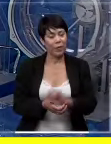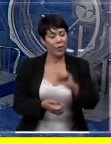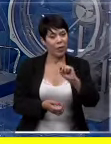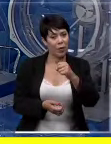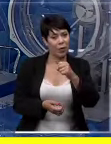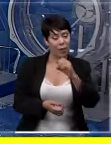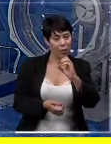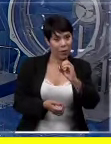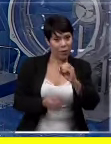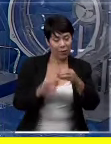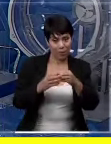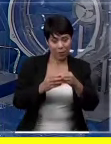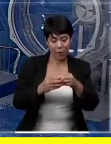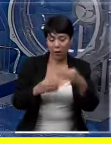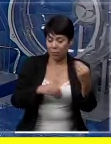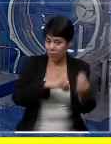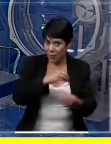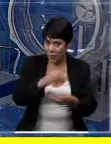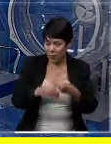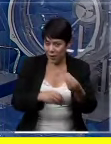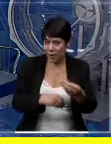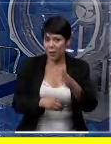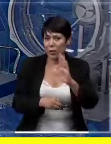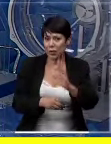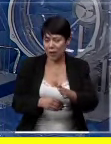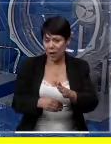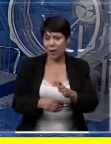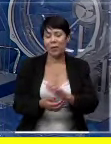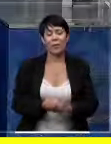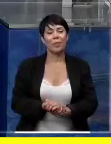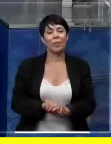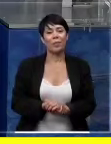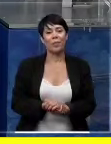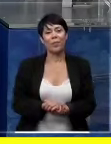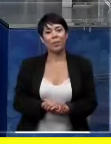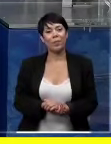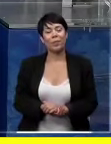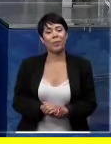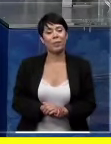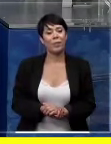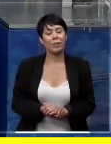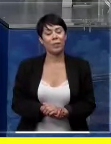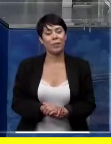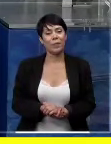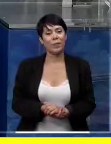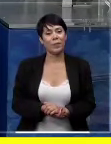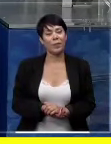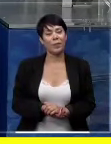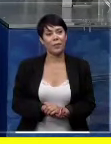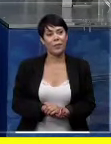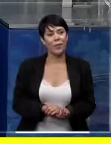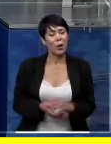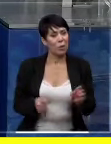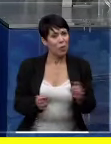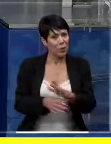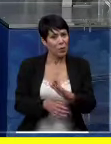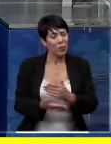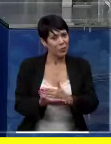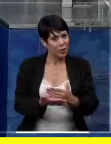dentro do globo número 5. O funcionamento do globo já foi reiniciado. Globo ligado, devidamente